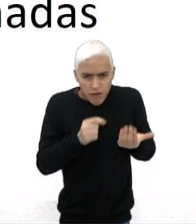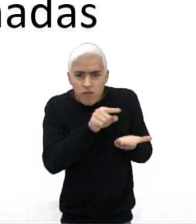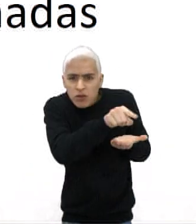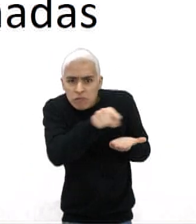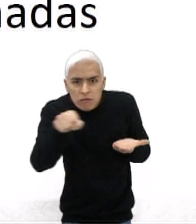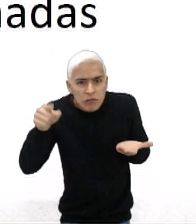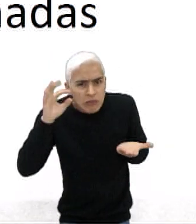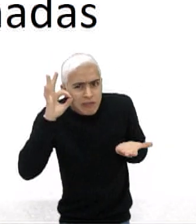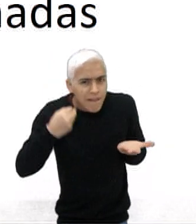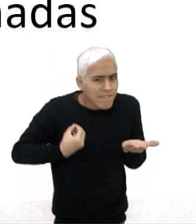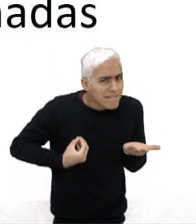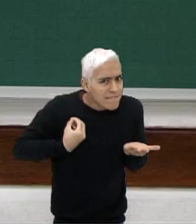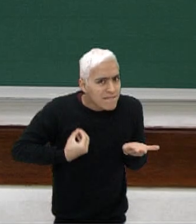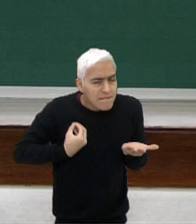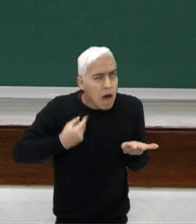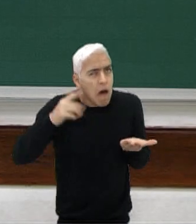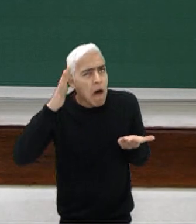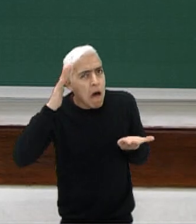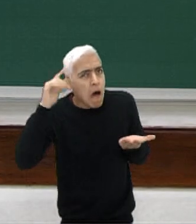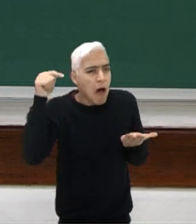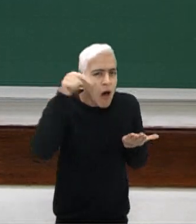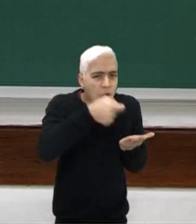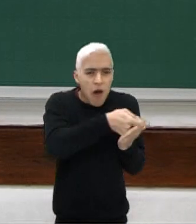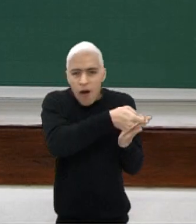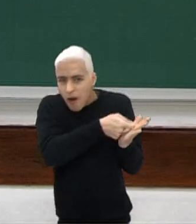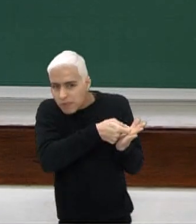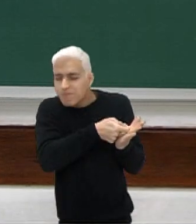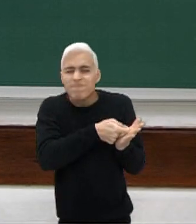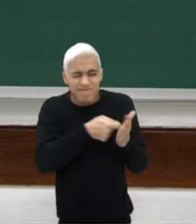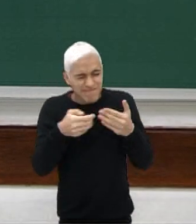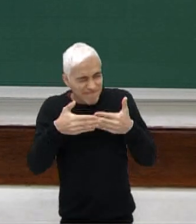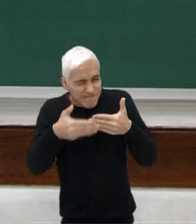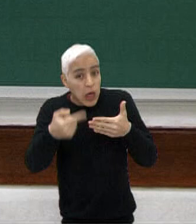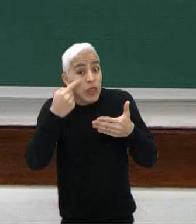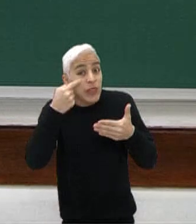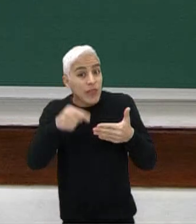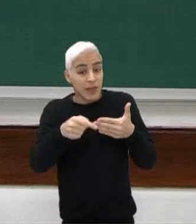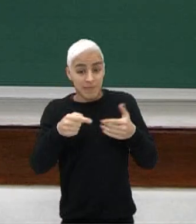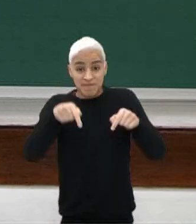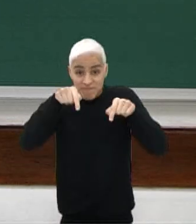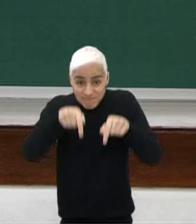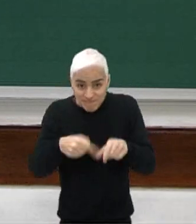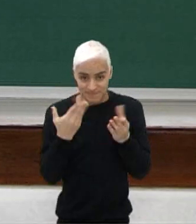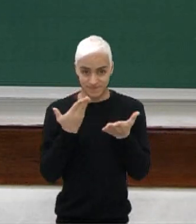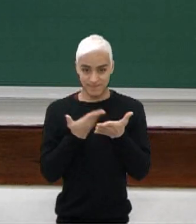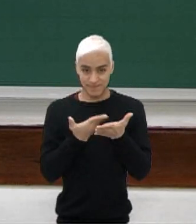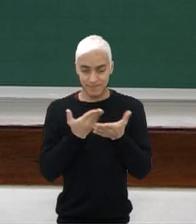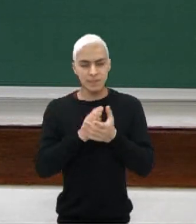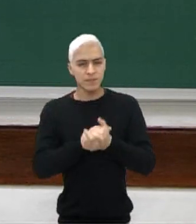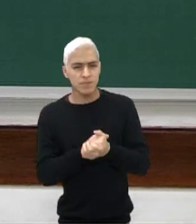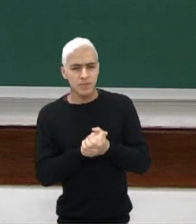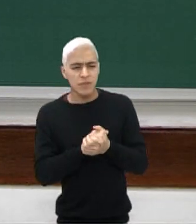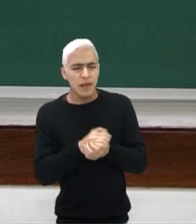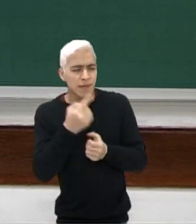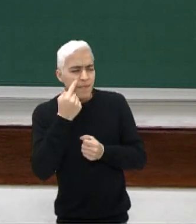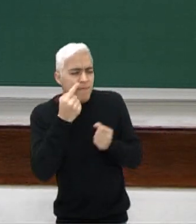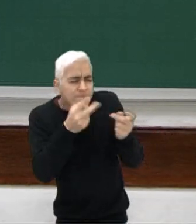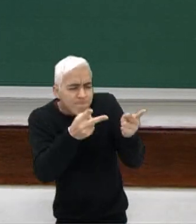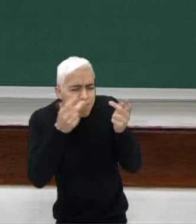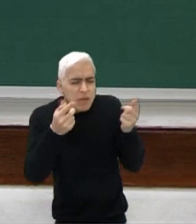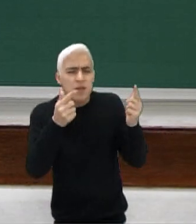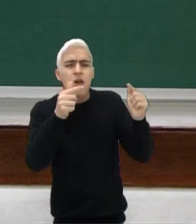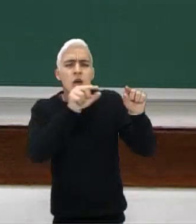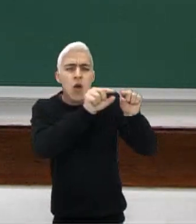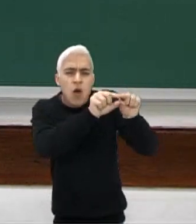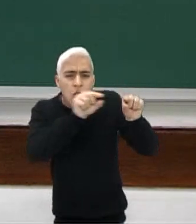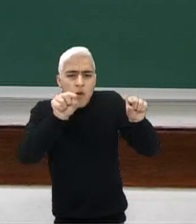vida? Será que isso tem a ver com o relato de experiência? A gente vai descobrir isso na aula de hoje. Identificar uma oração